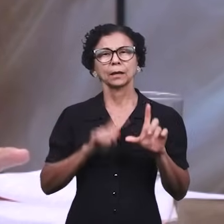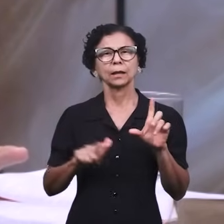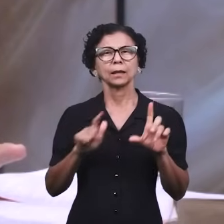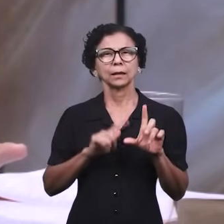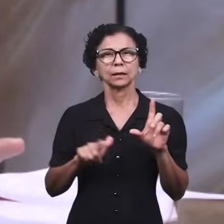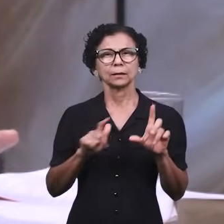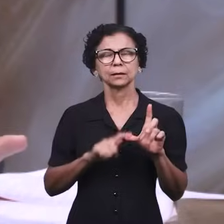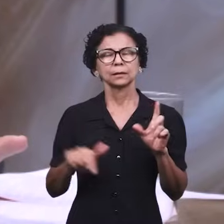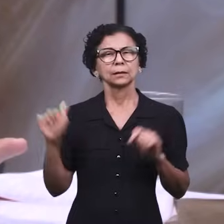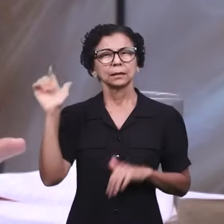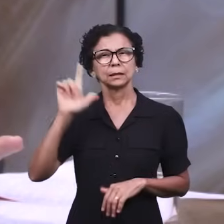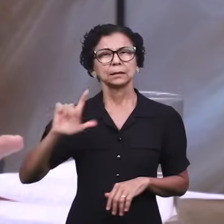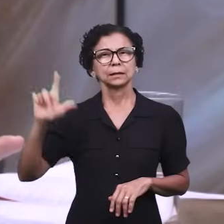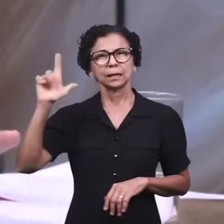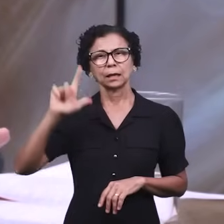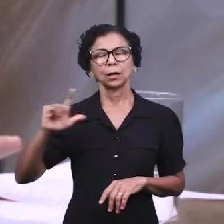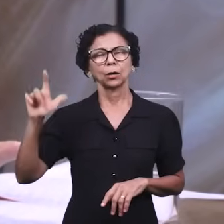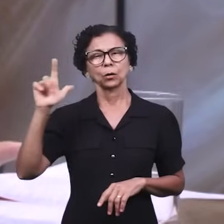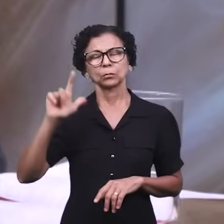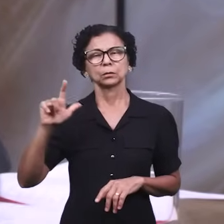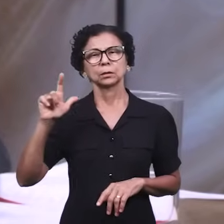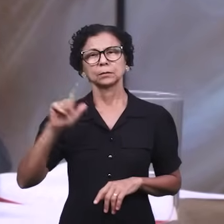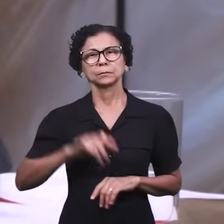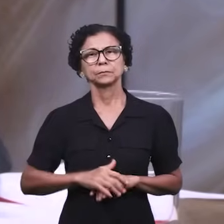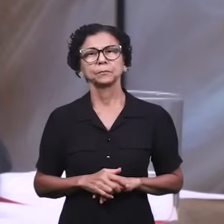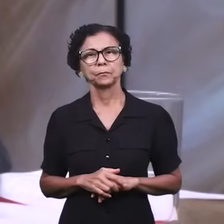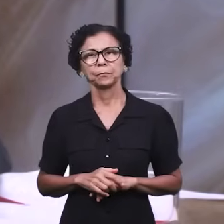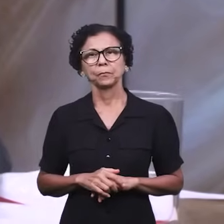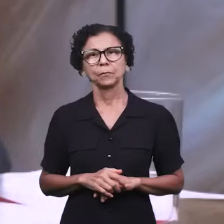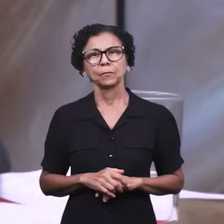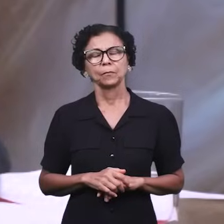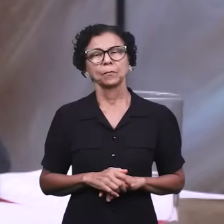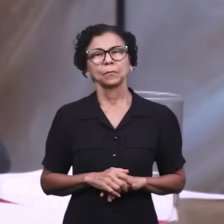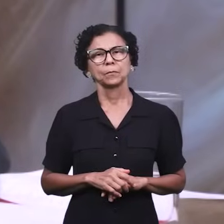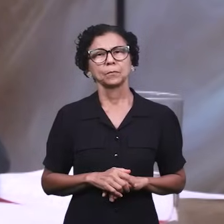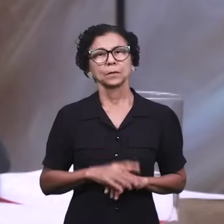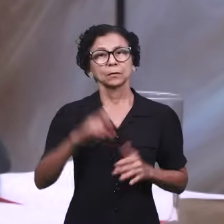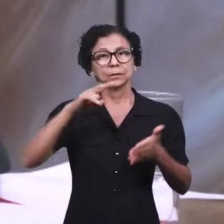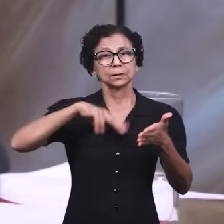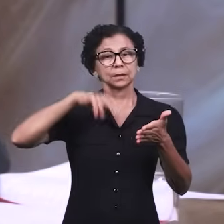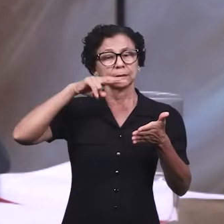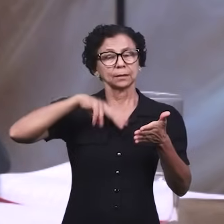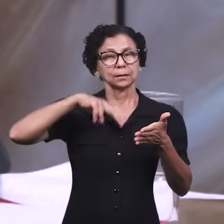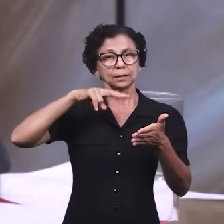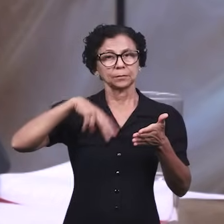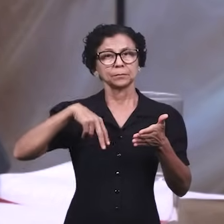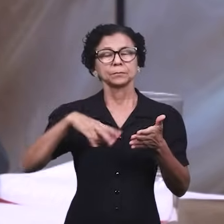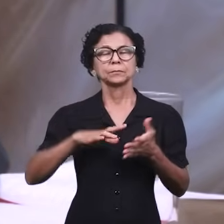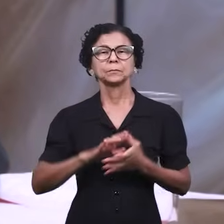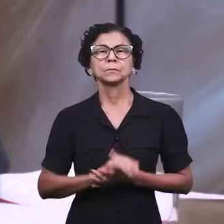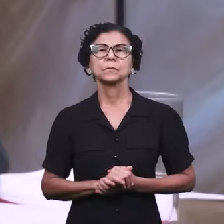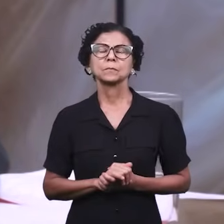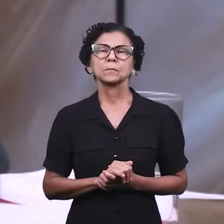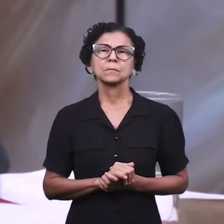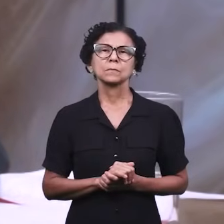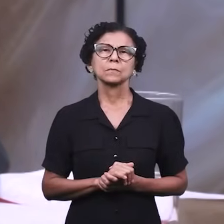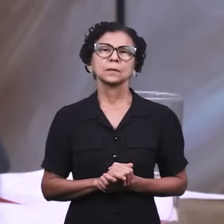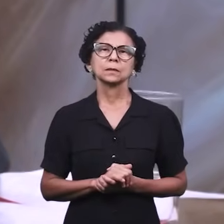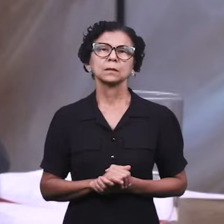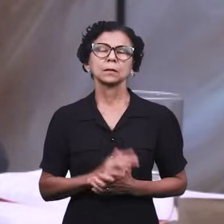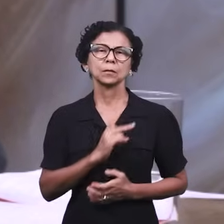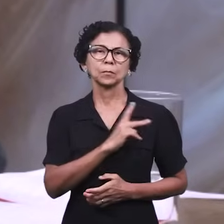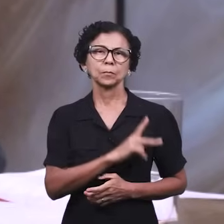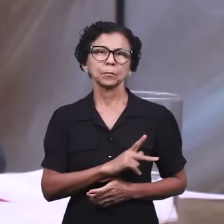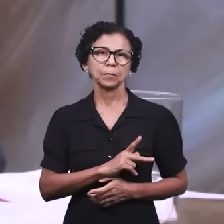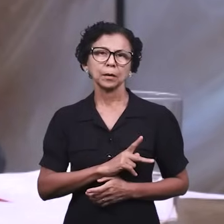ou a letra, nós chamamos de a letra, né, aquilo que você lê na Bíblia. Agora, o que é notável é que